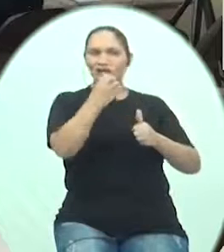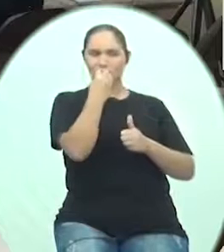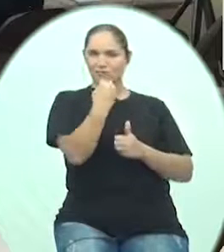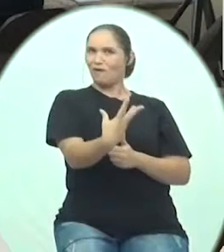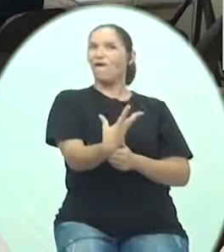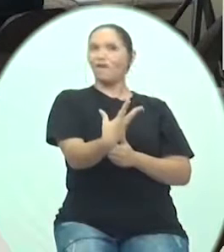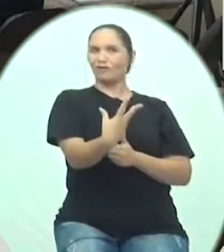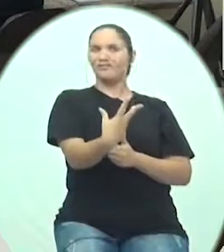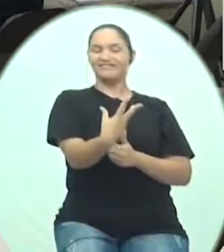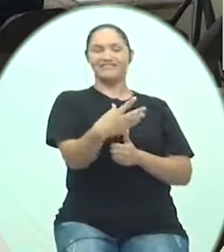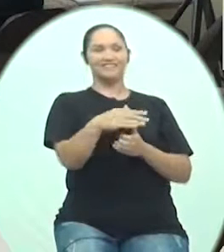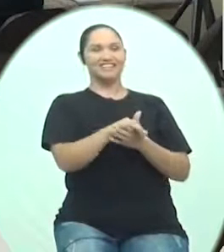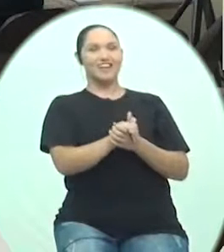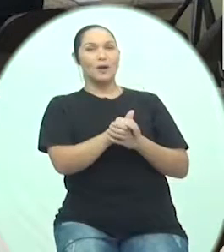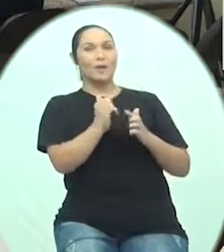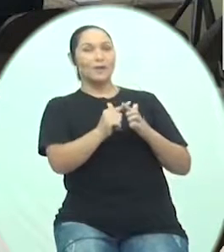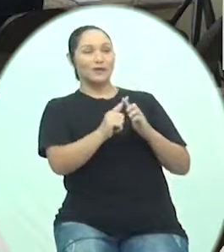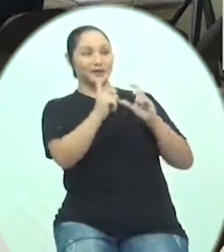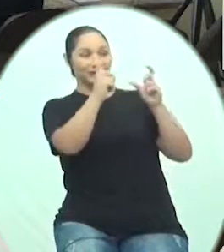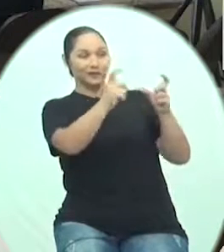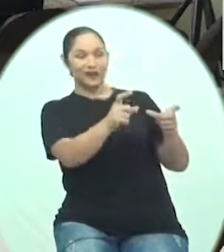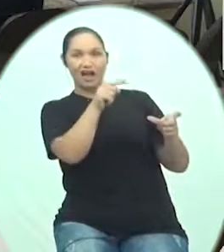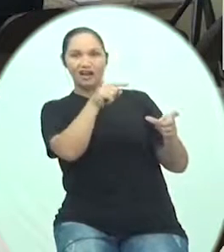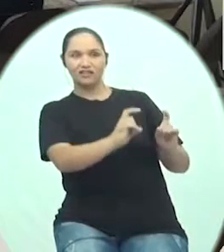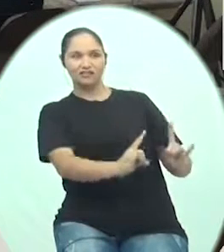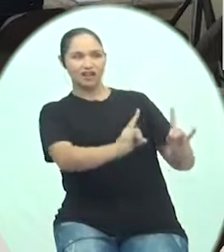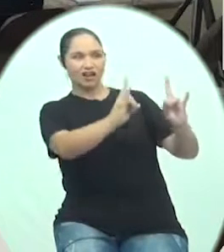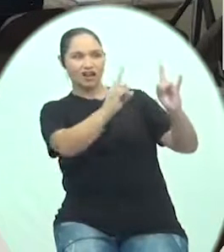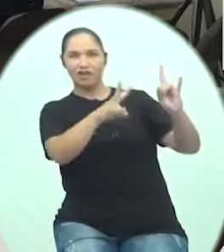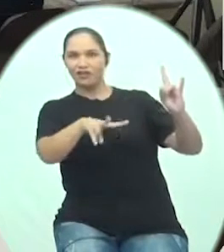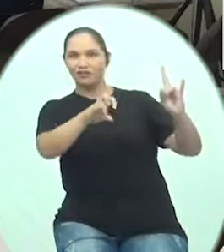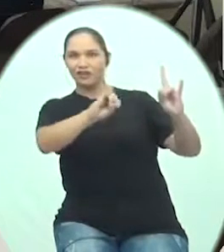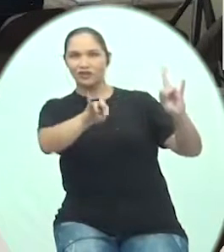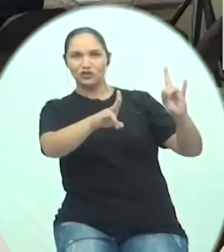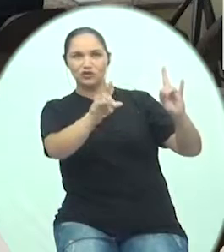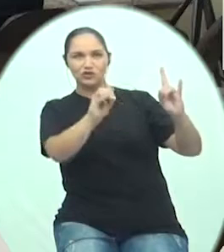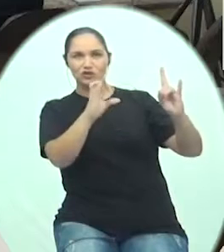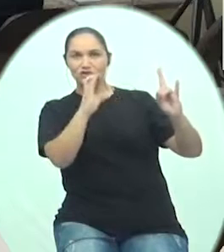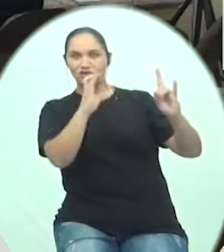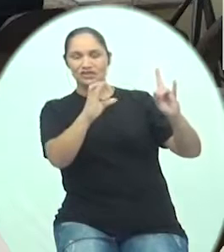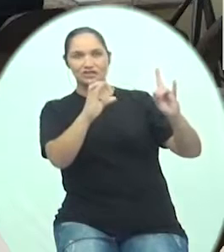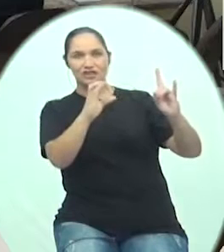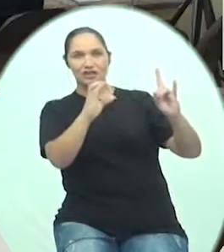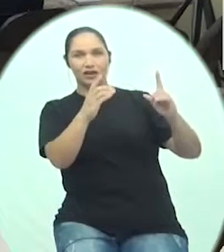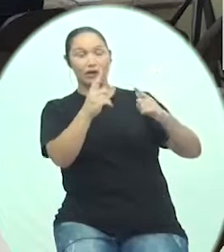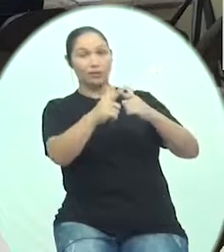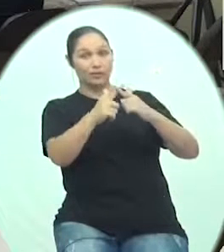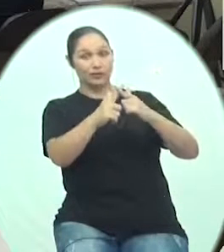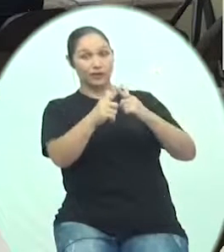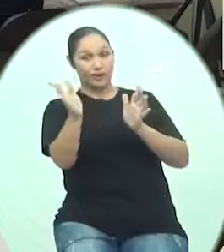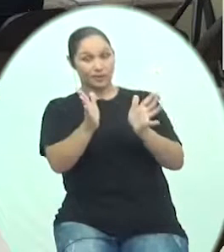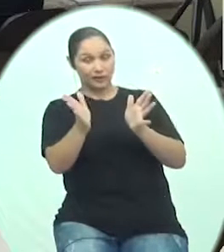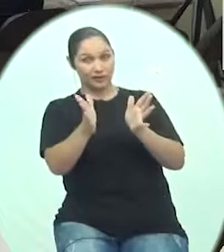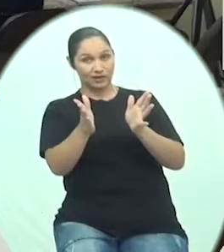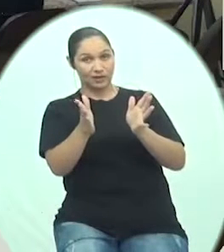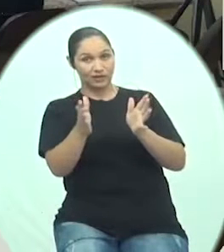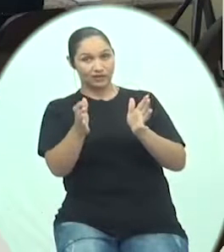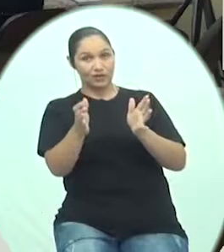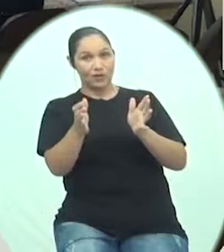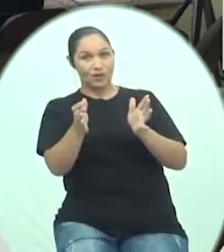no atendimento com local Vereador Júlio Colombo Voss excelência que era o presidente que também foi algumas vezes com o